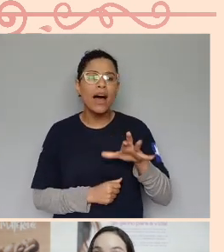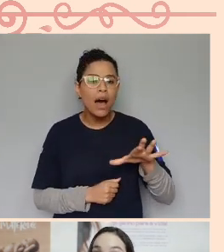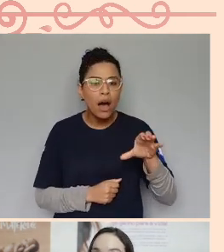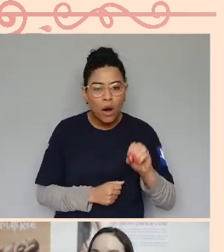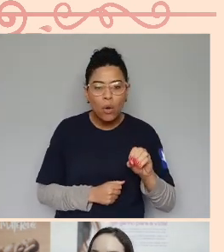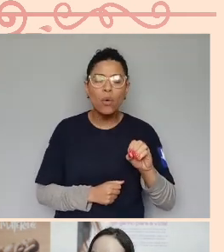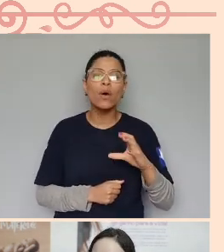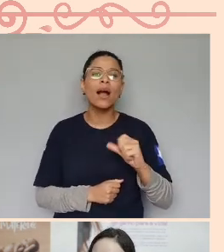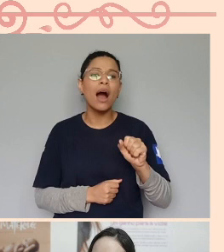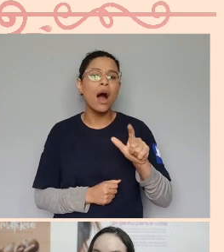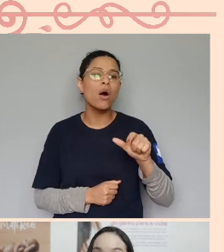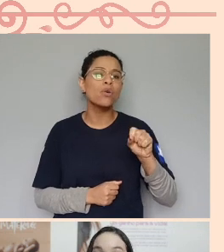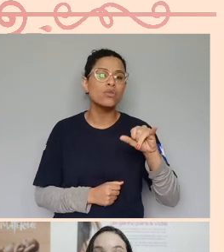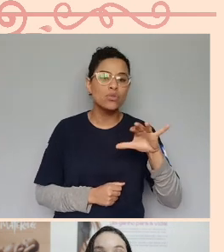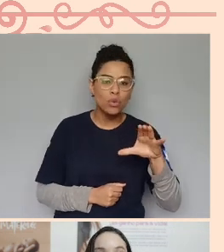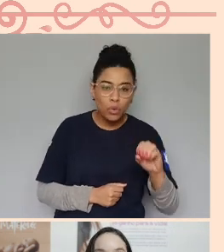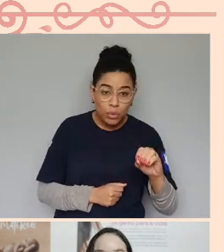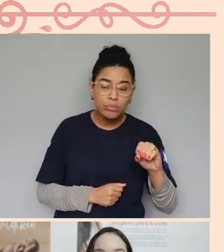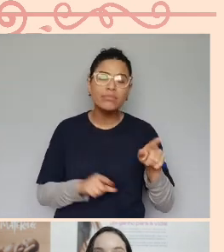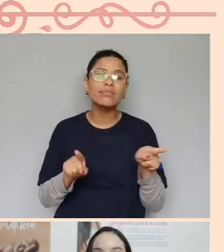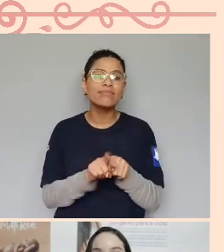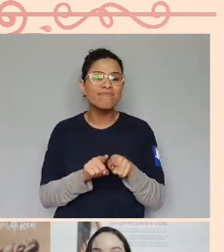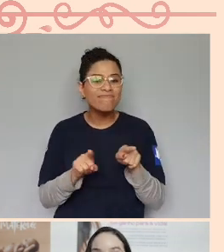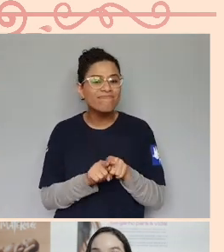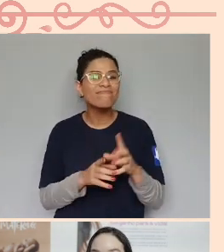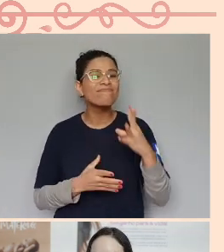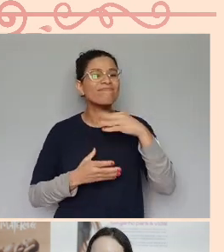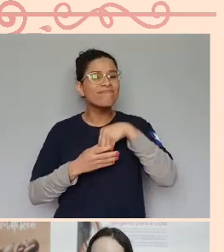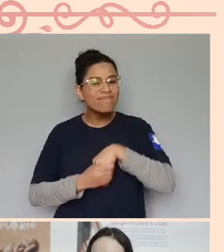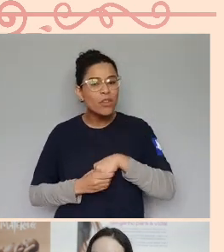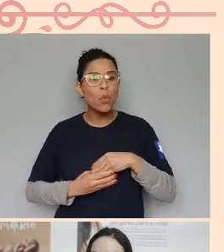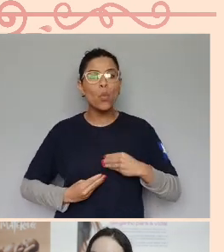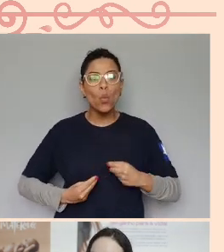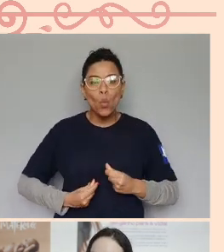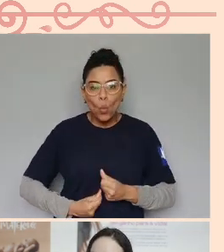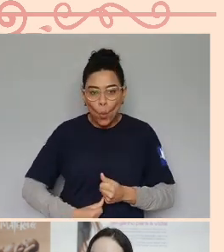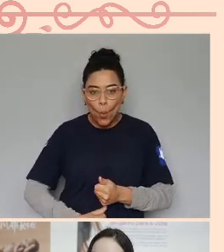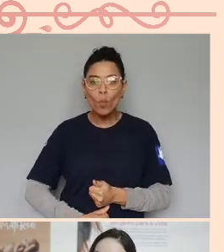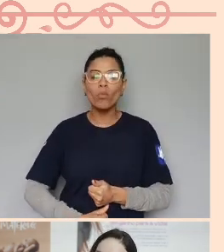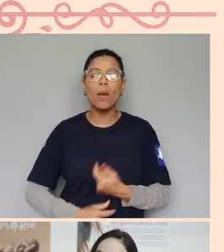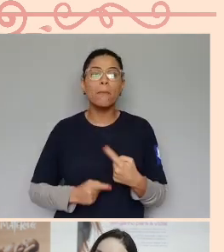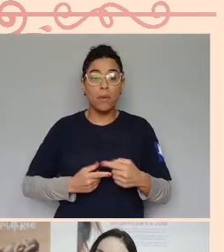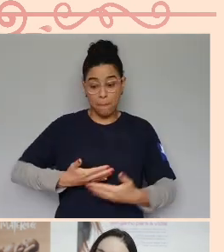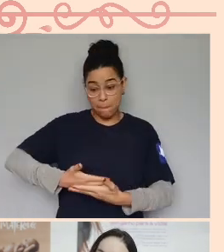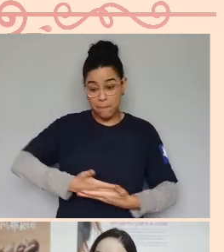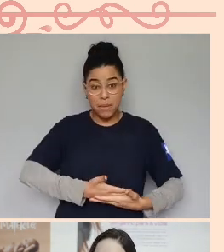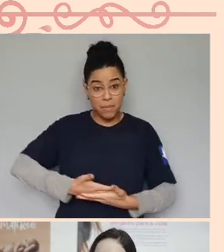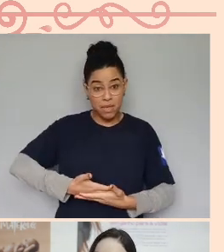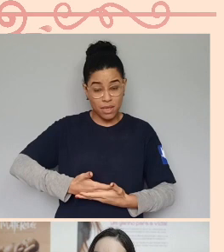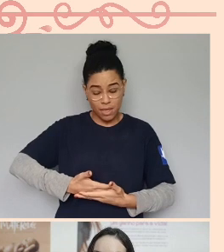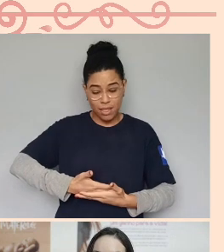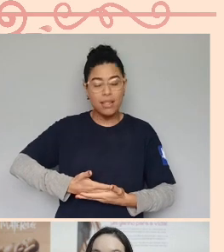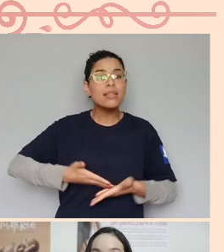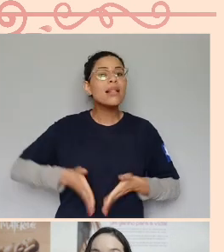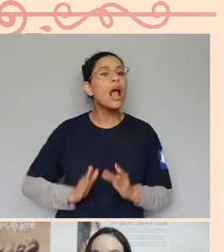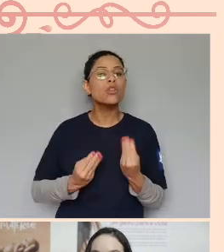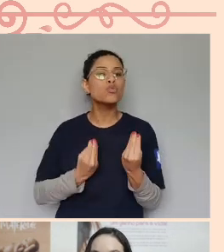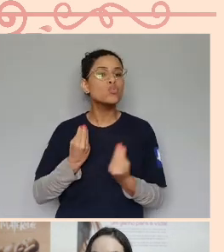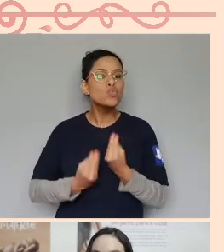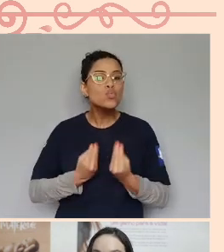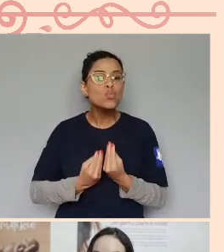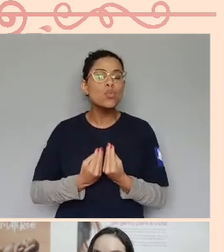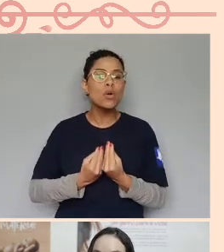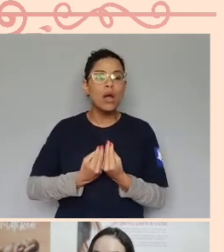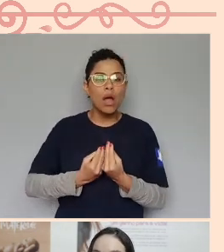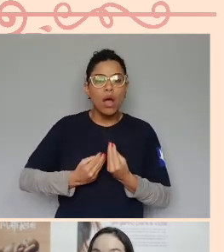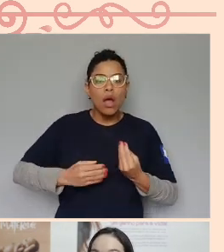ferro, como o cálcio. Ele promove a colonização do intestino, porque o bebê ele nasce com a microbiota estéril. A primeira microbiota que